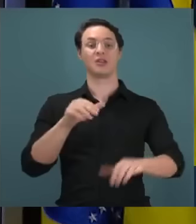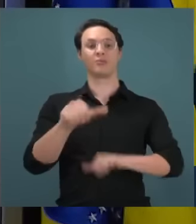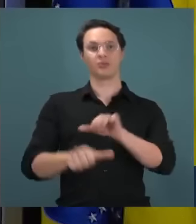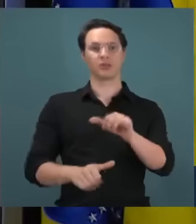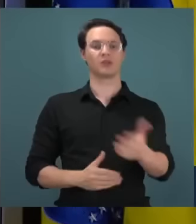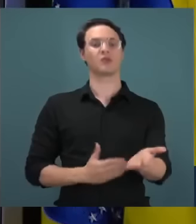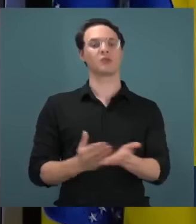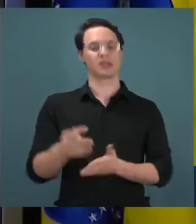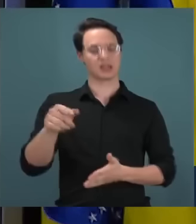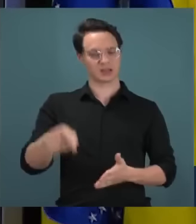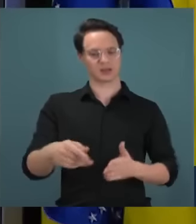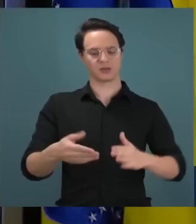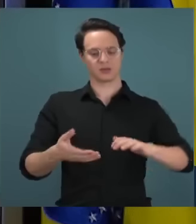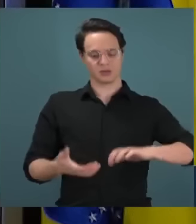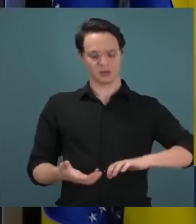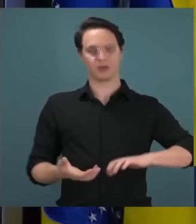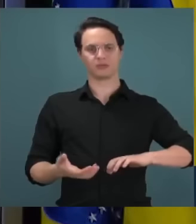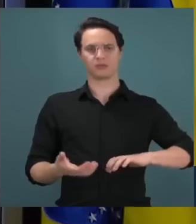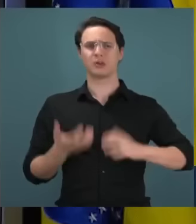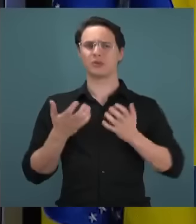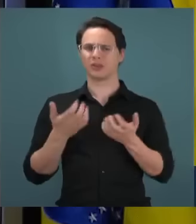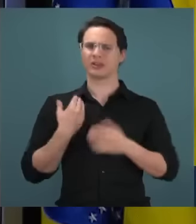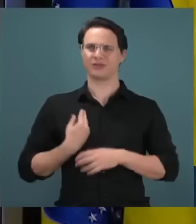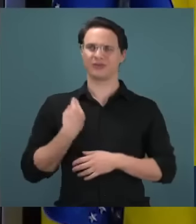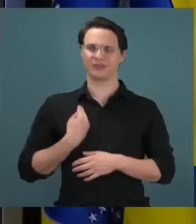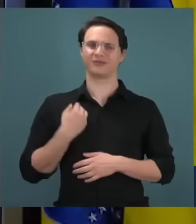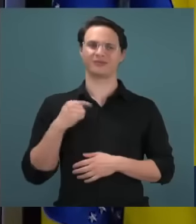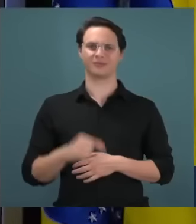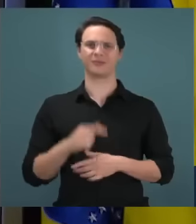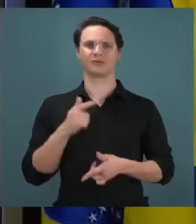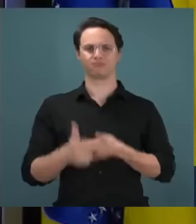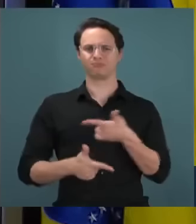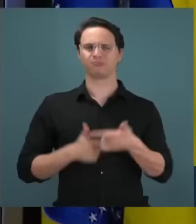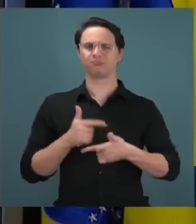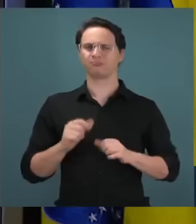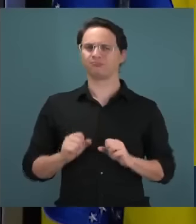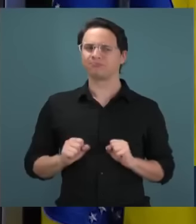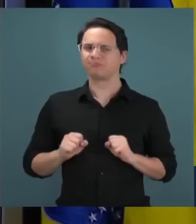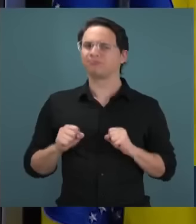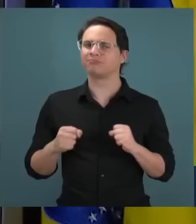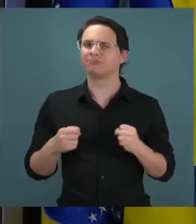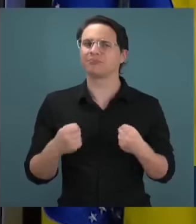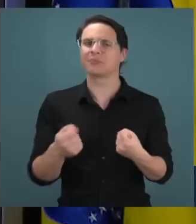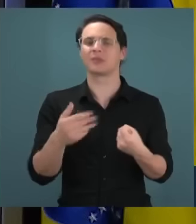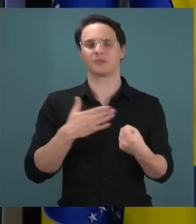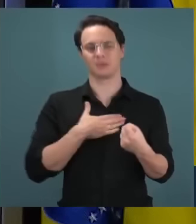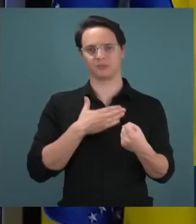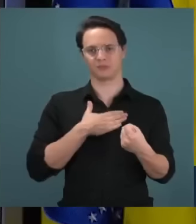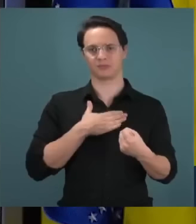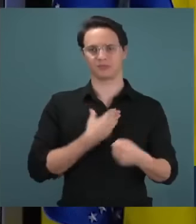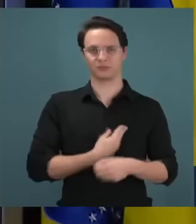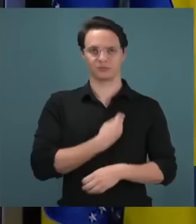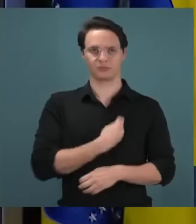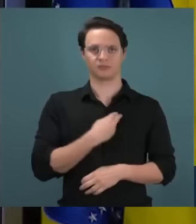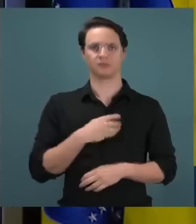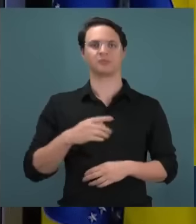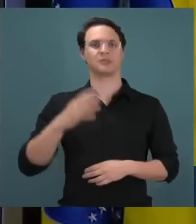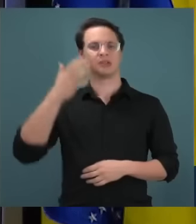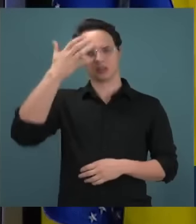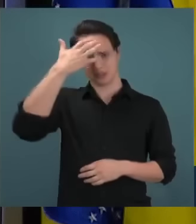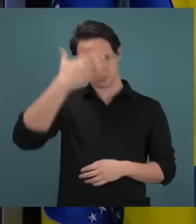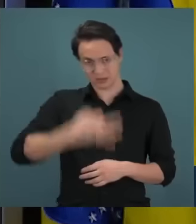Vai sim. Eu gostaria de estar aqui para ver, e vou trabalhar para isso, até a última hora no limite das minhas forças. Mas pode ter certeza